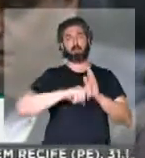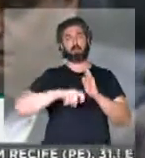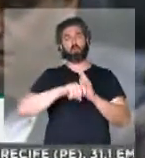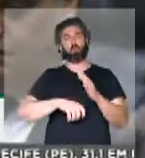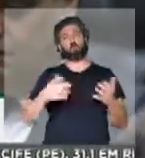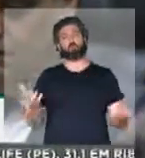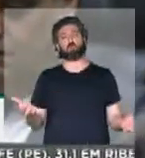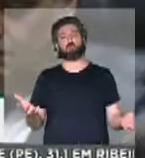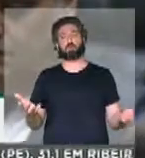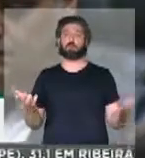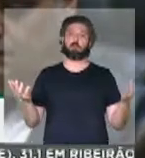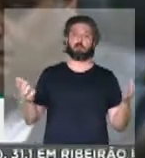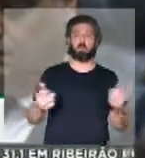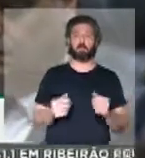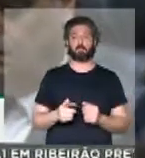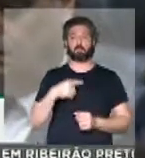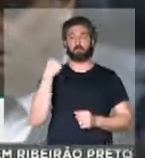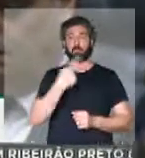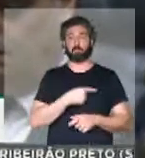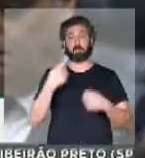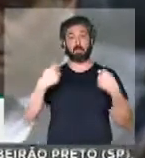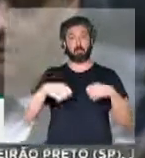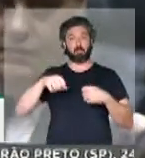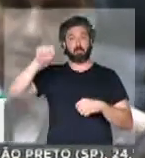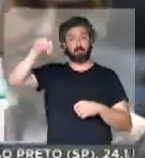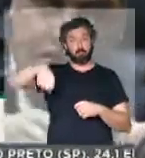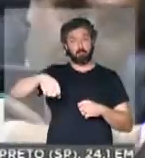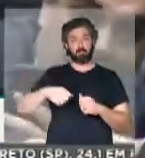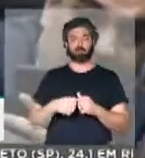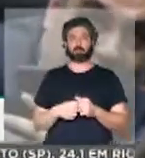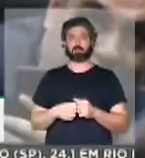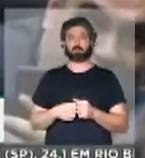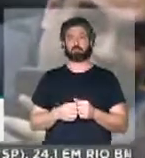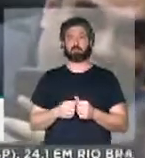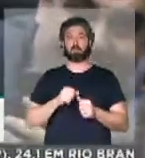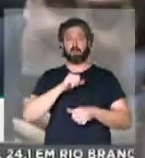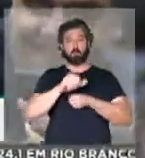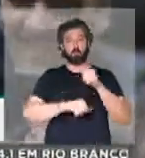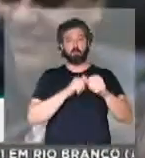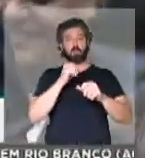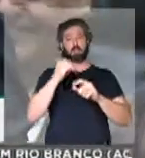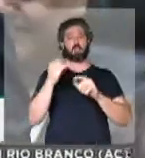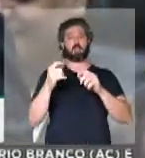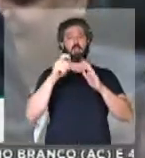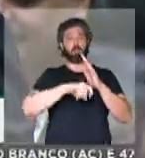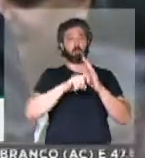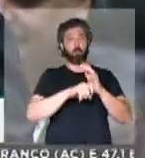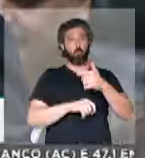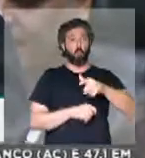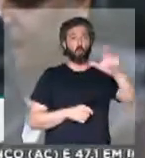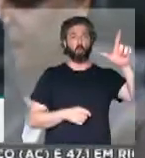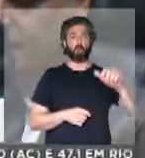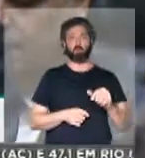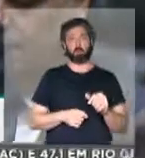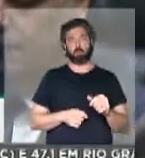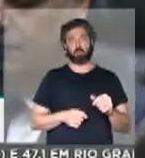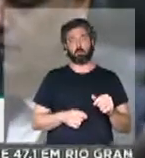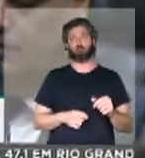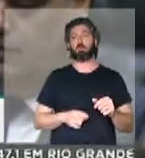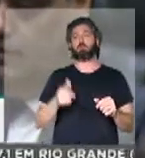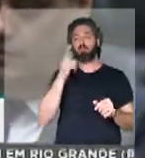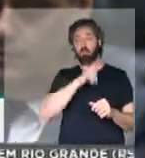impostos. Portanto, nós precisamos sim de outras reformas, e a reforma tributária